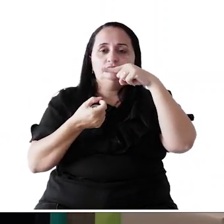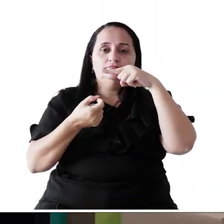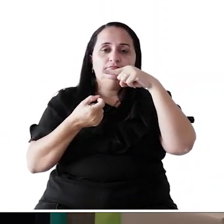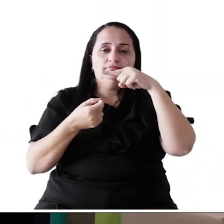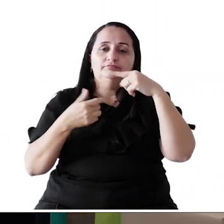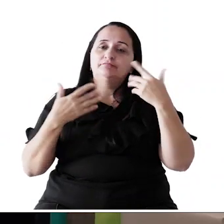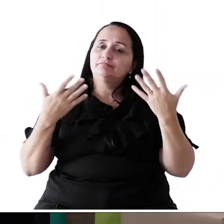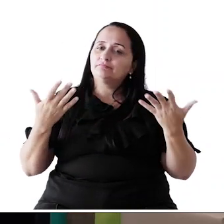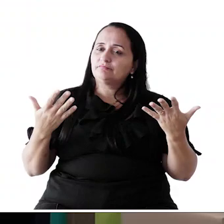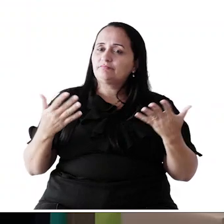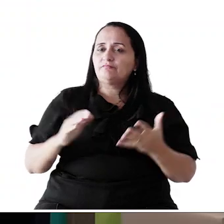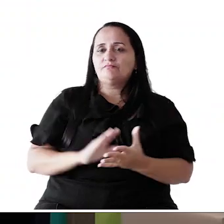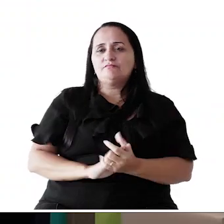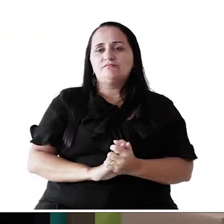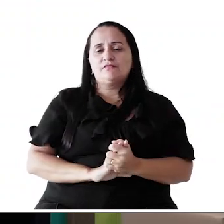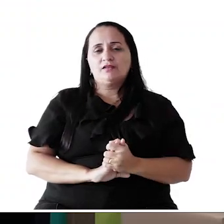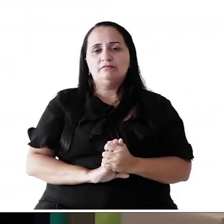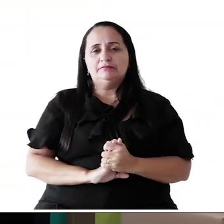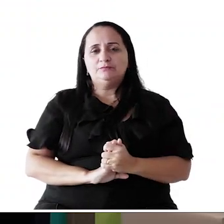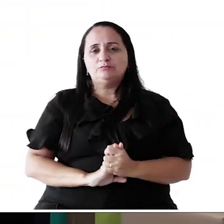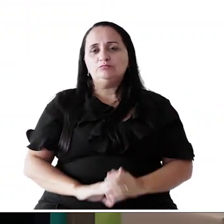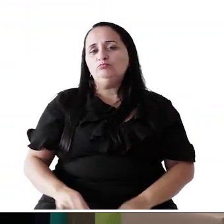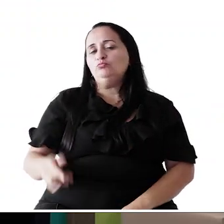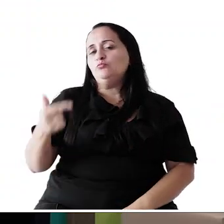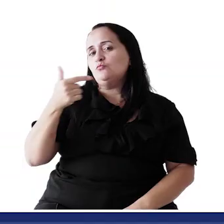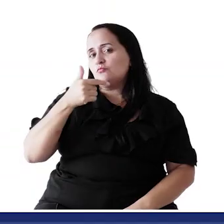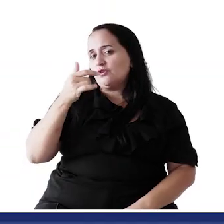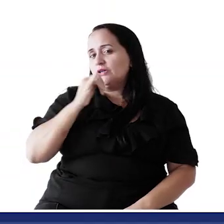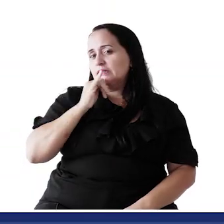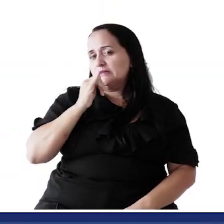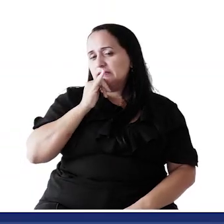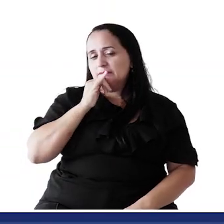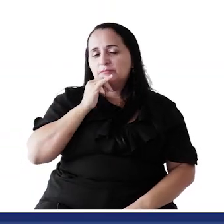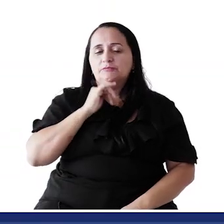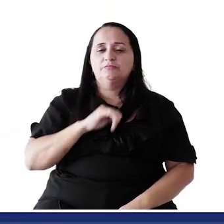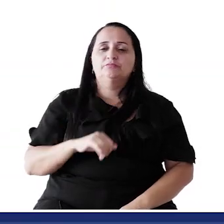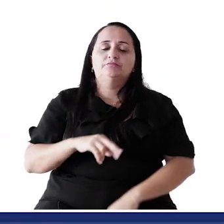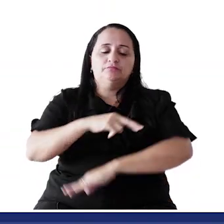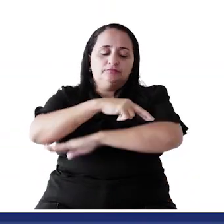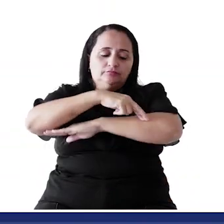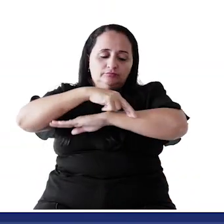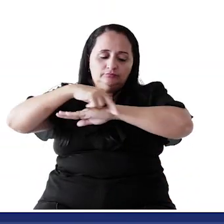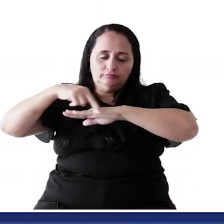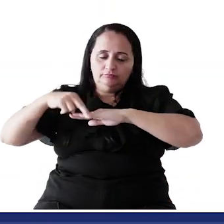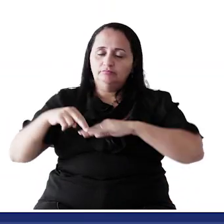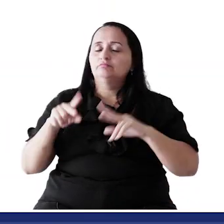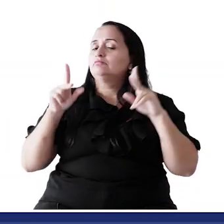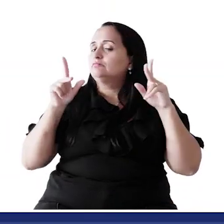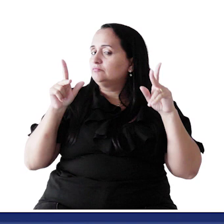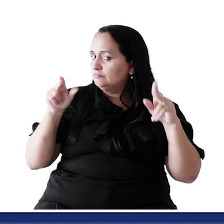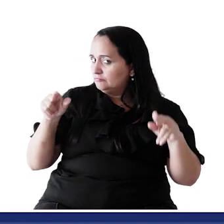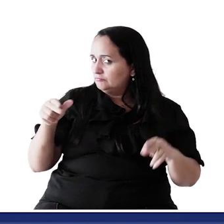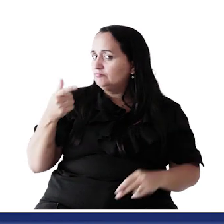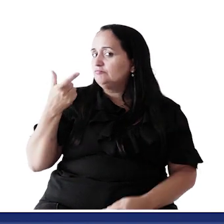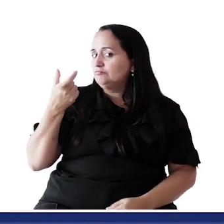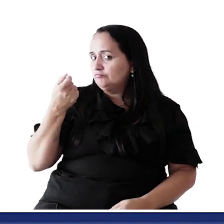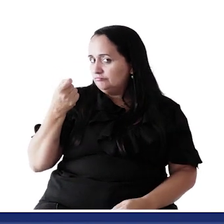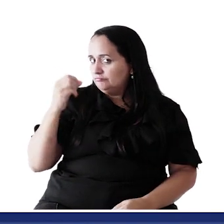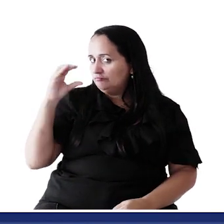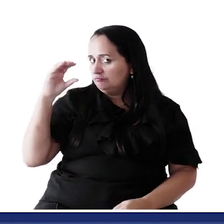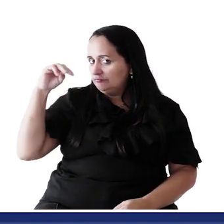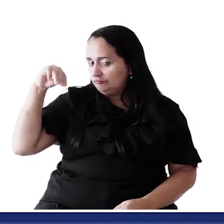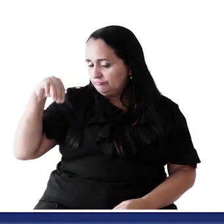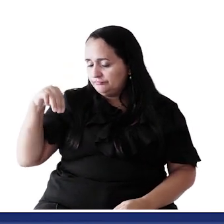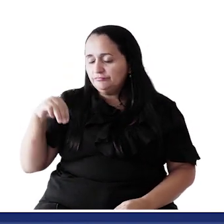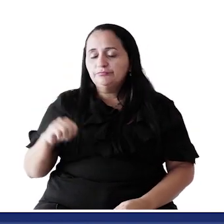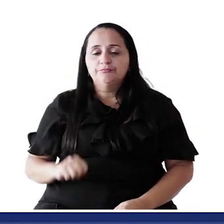eu tenho um segundo exemplo agora. A mesma reta, certo? A minha mesma régua, com